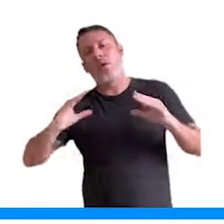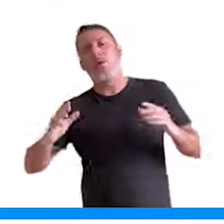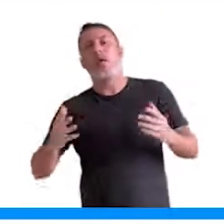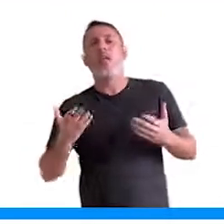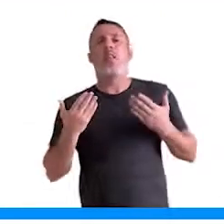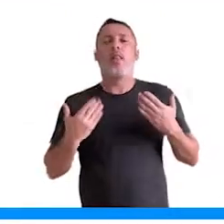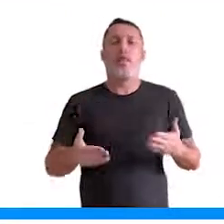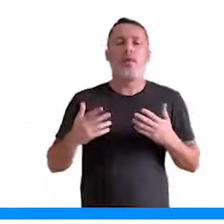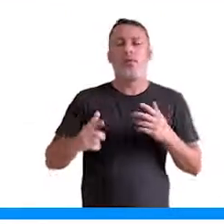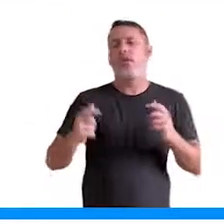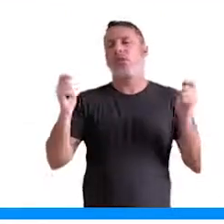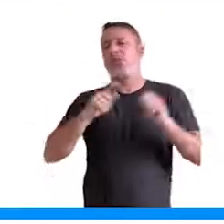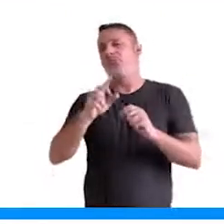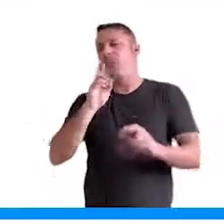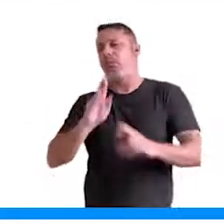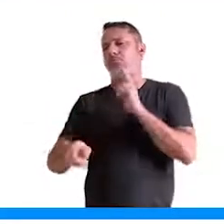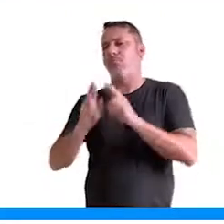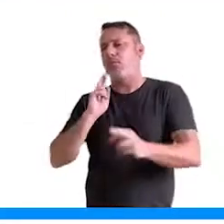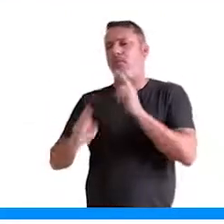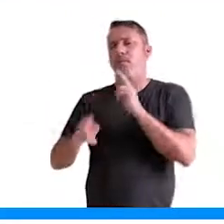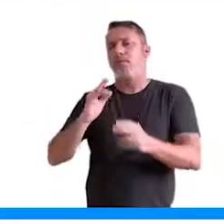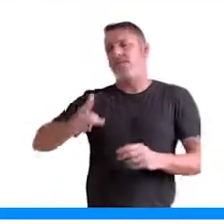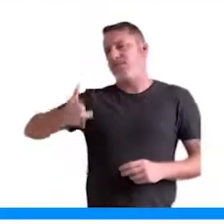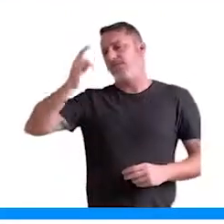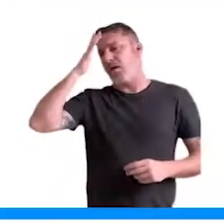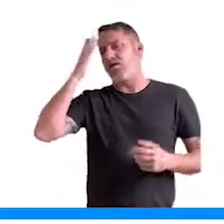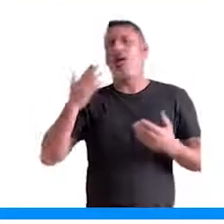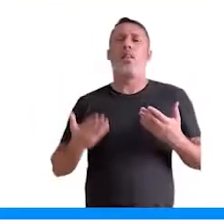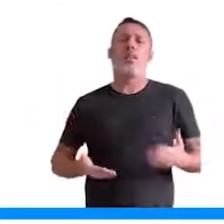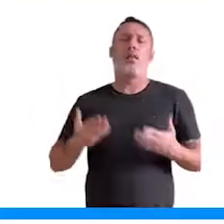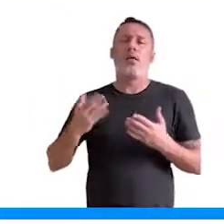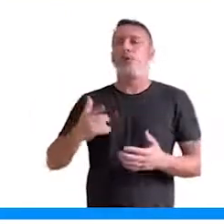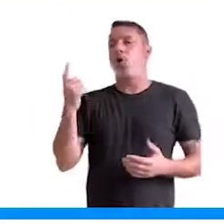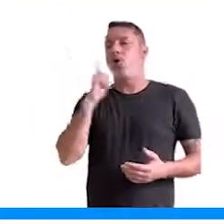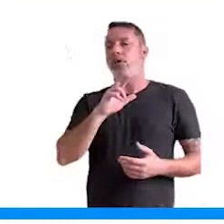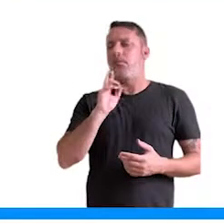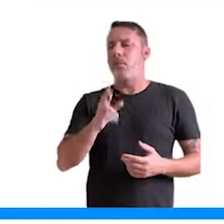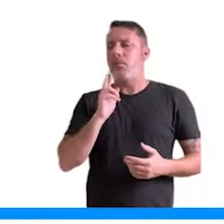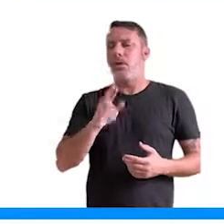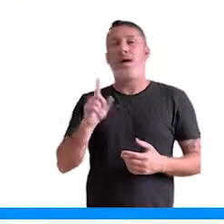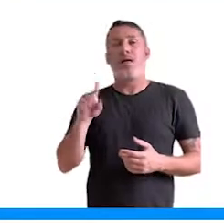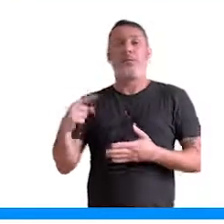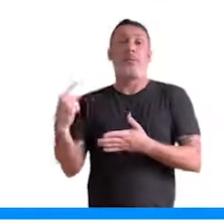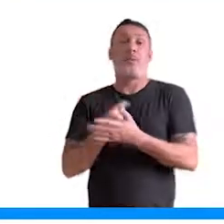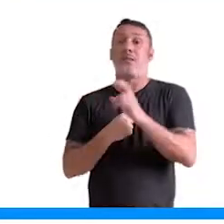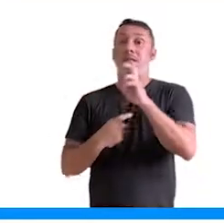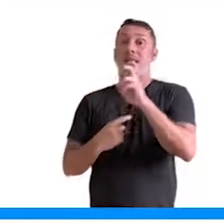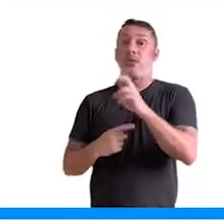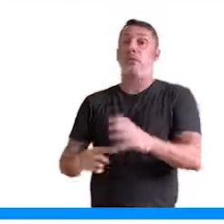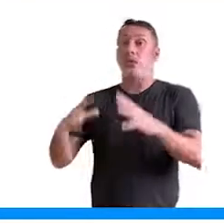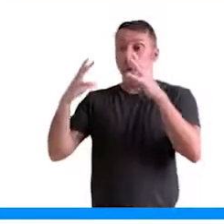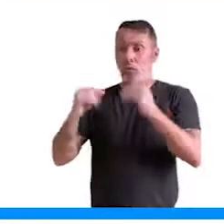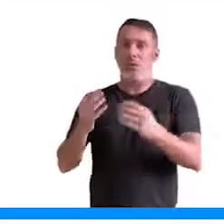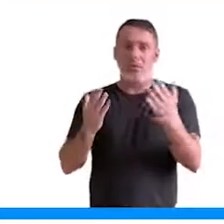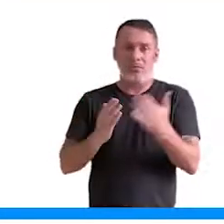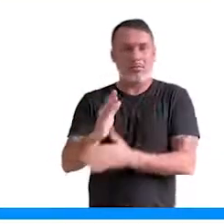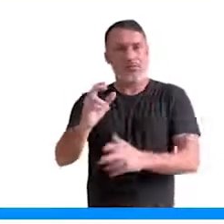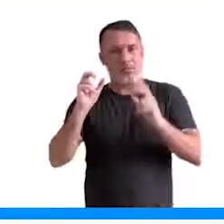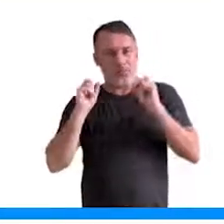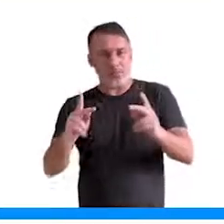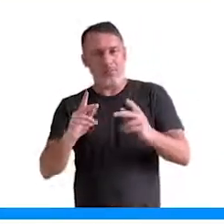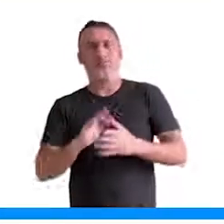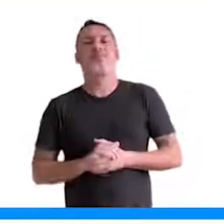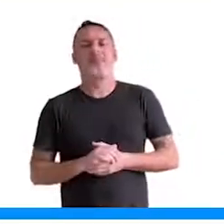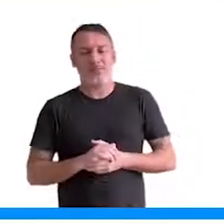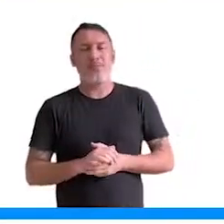vão poder fazer a questão de uma forma bem serena e acertar todas, porque vocês estudaram e estarão prontos